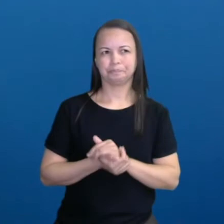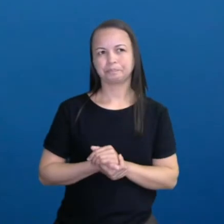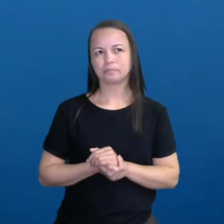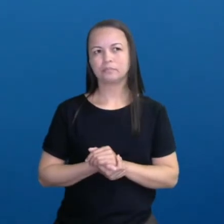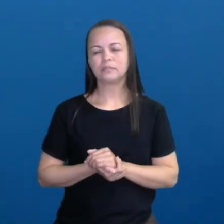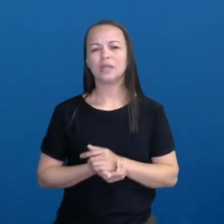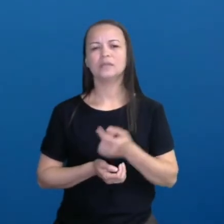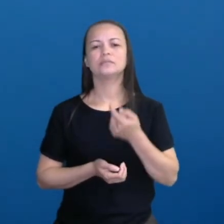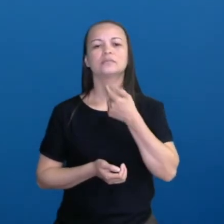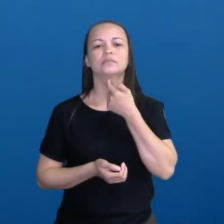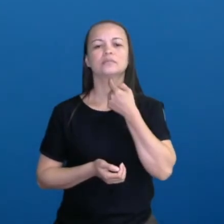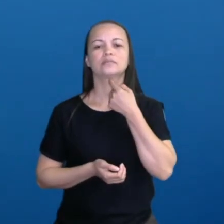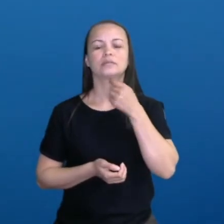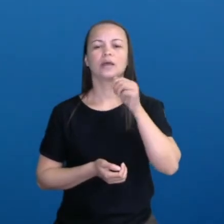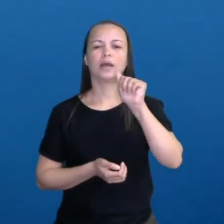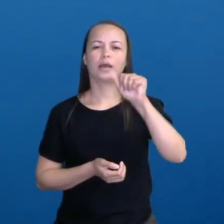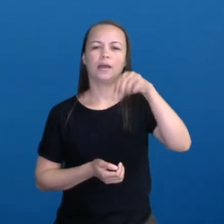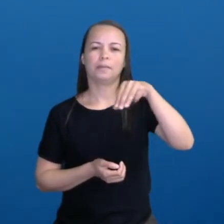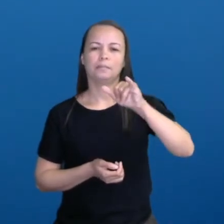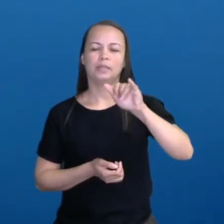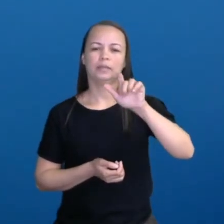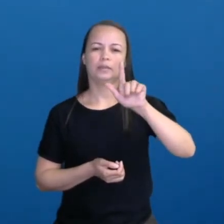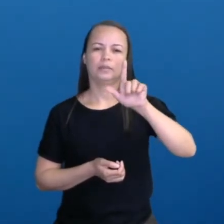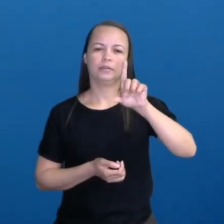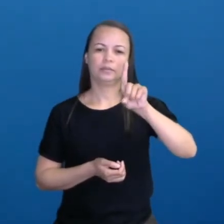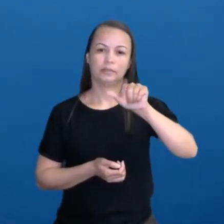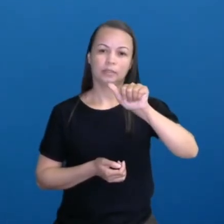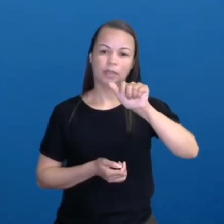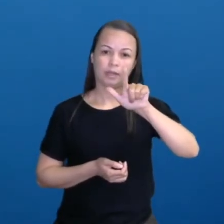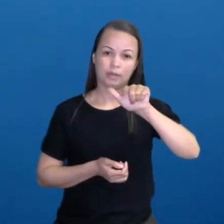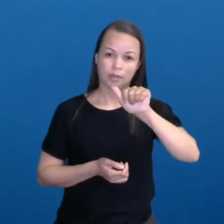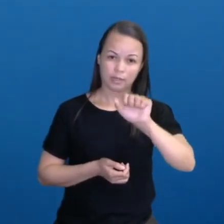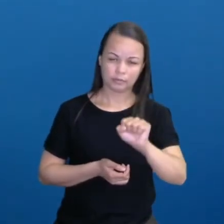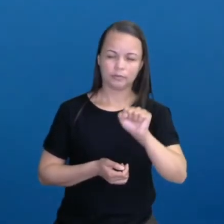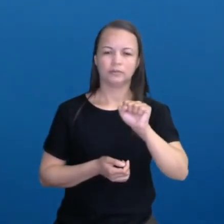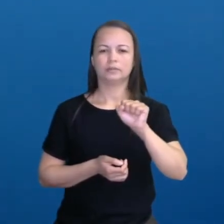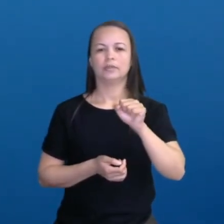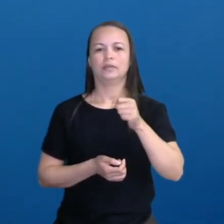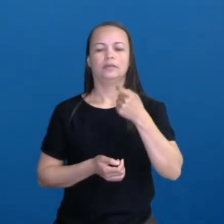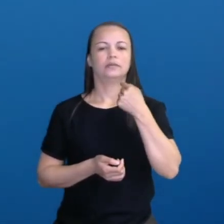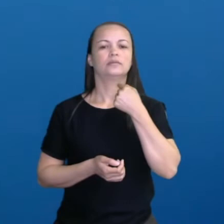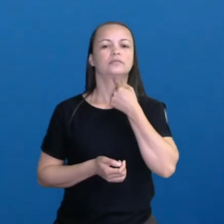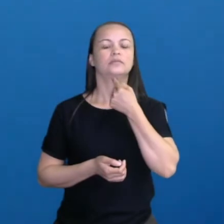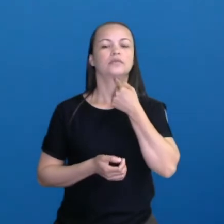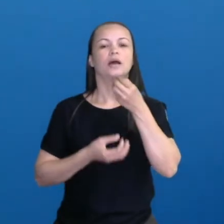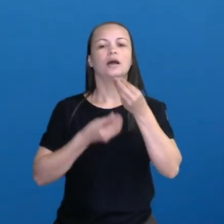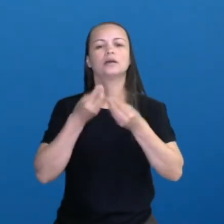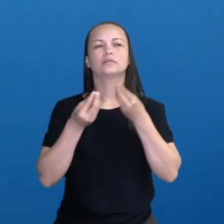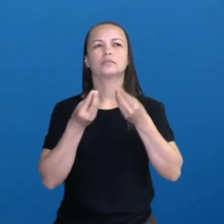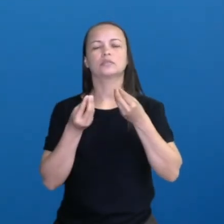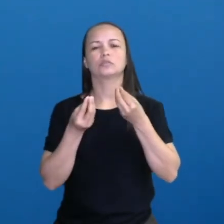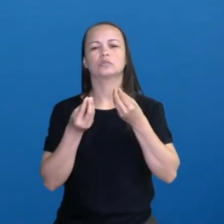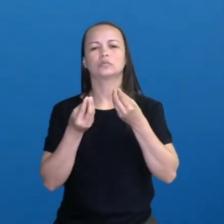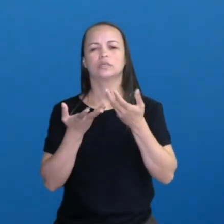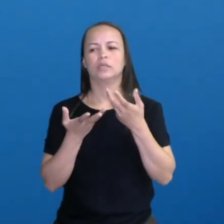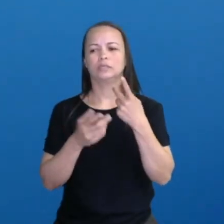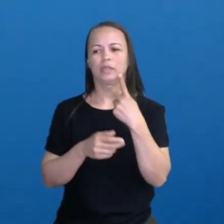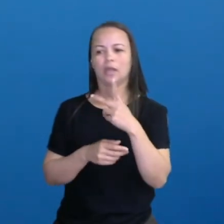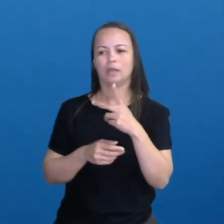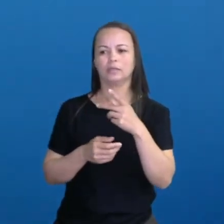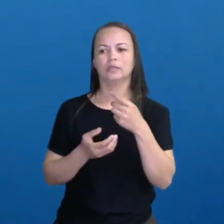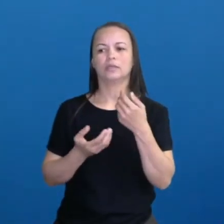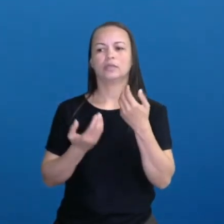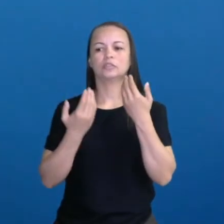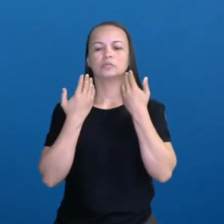gente sabe que hoje, em termos anatômicos, o correto não é chamar amígdalas, porque essa estrutura chamada de tonsilas, que está aqui na nossa